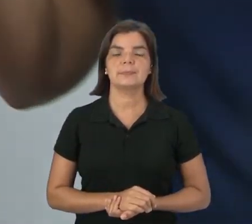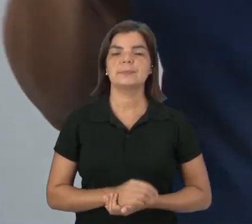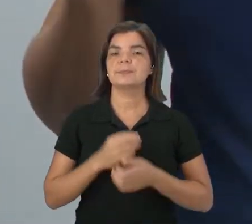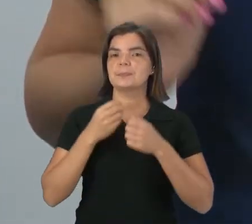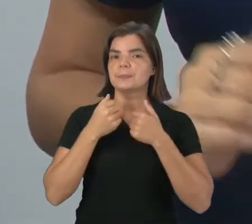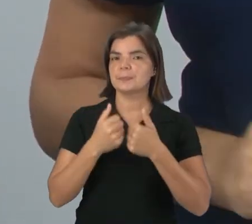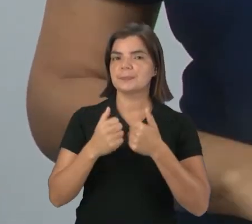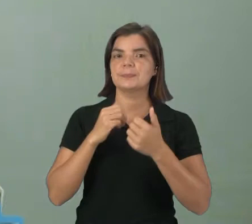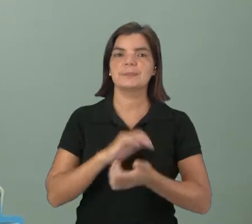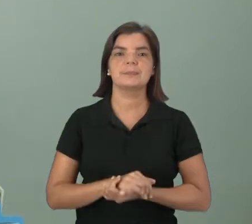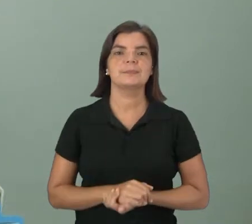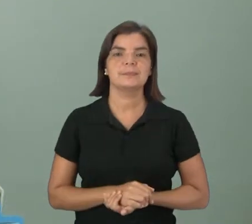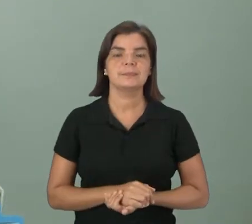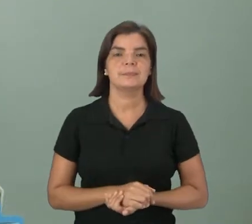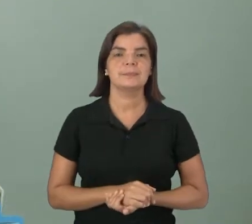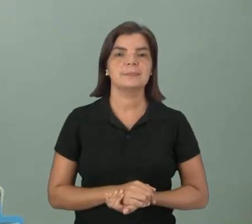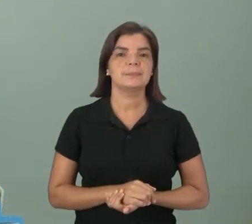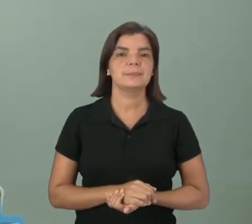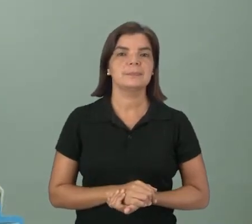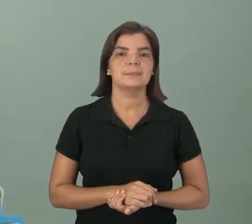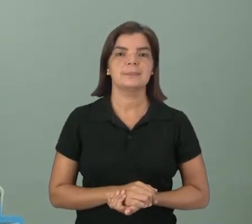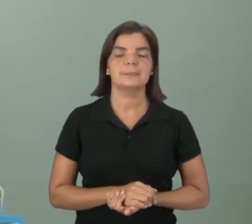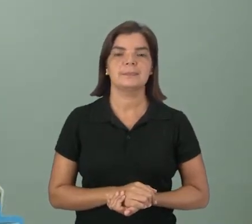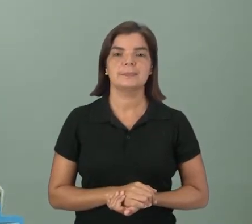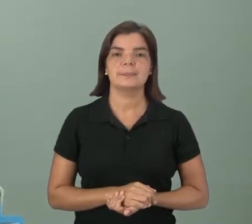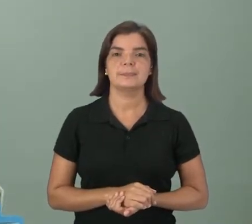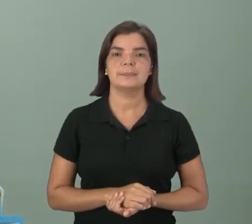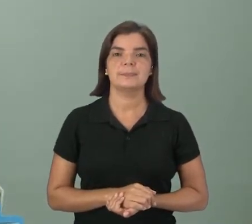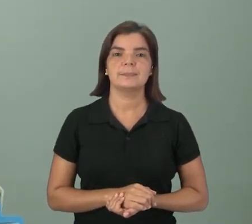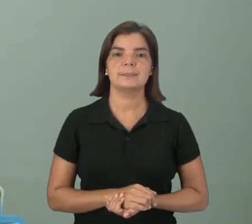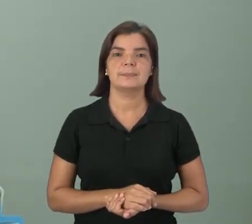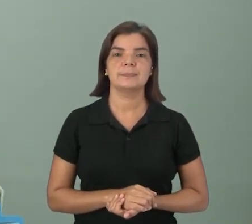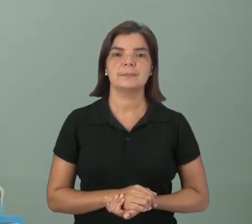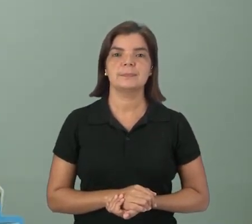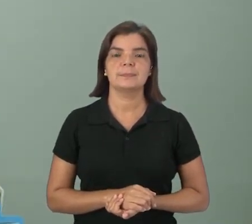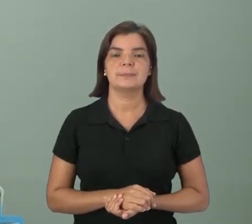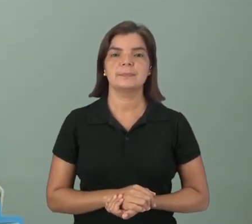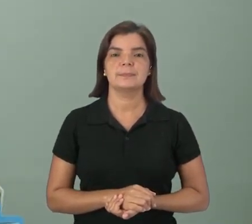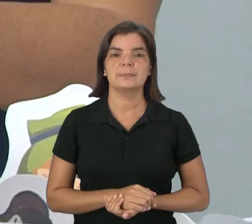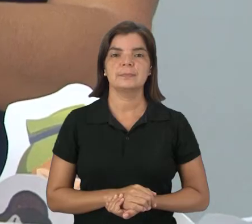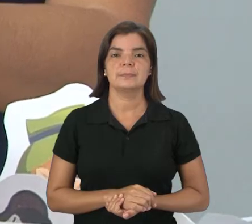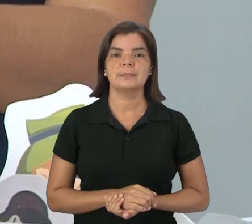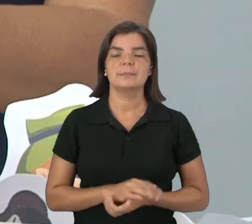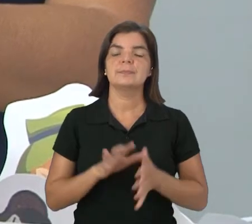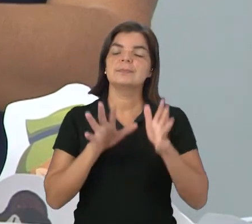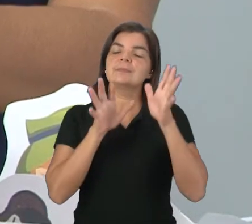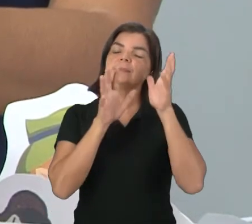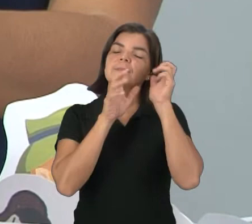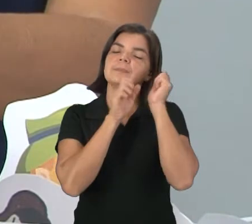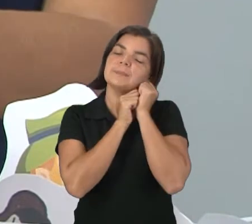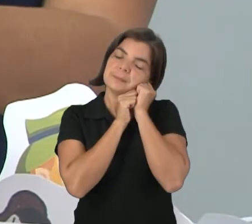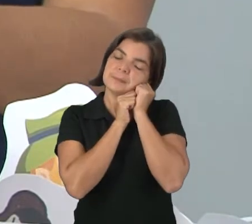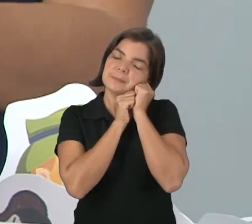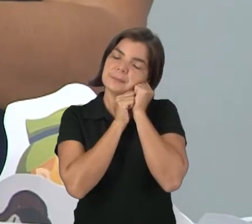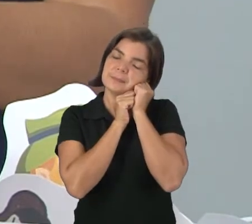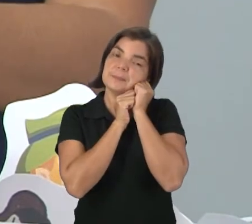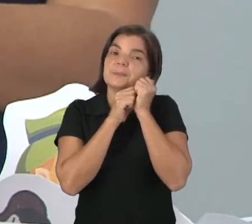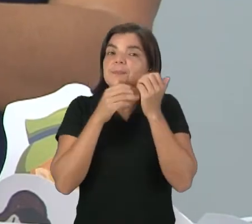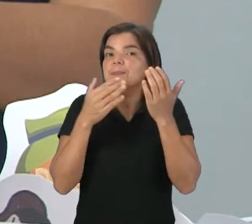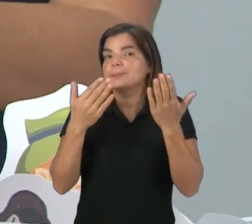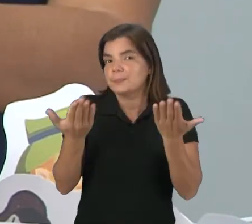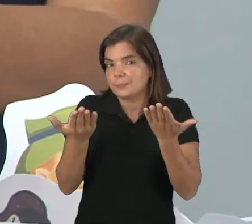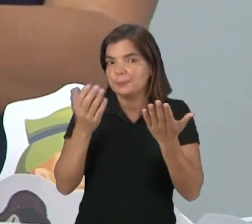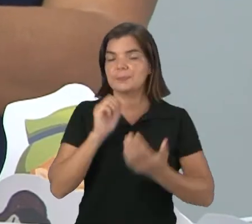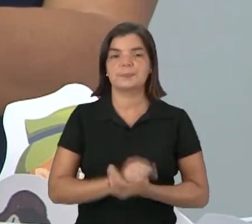é muito bem e para mais uma a dormir podemos